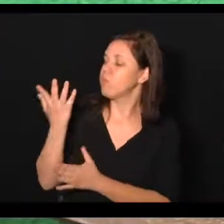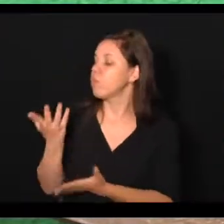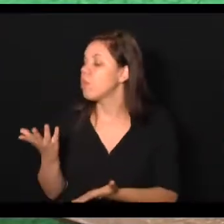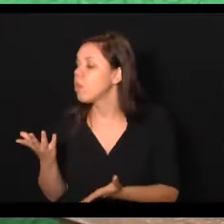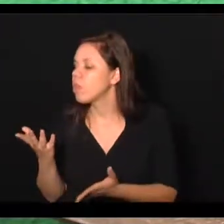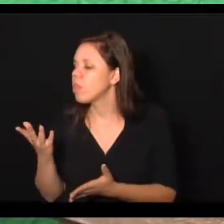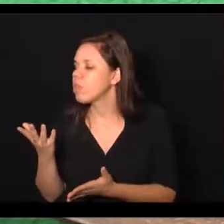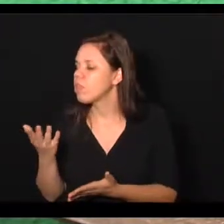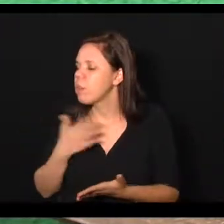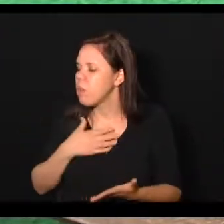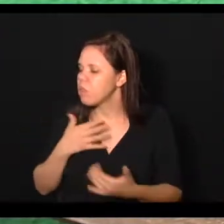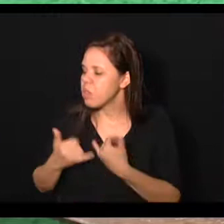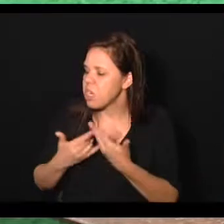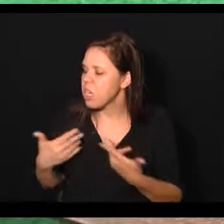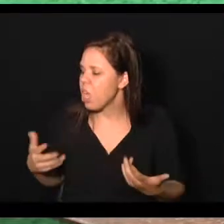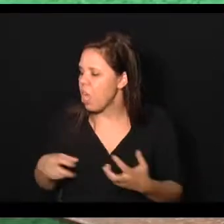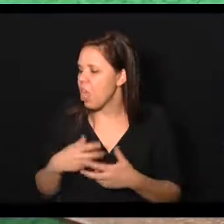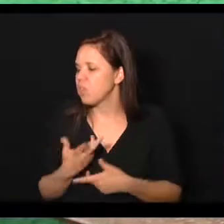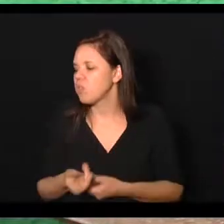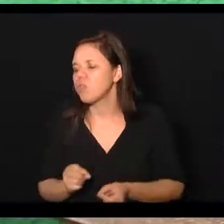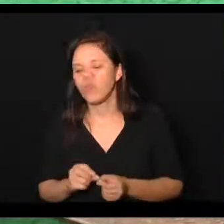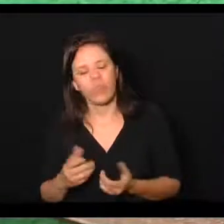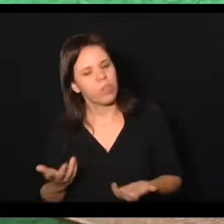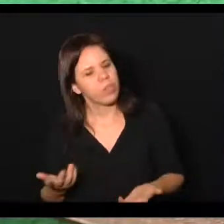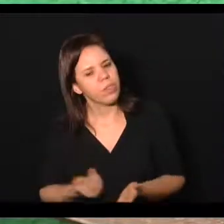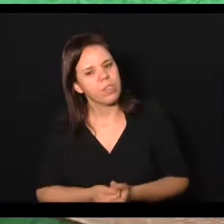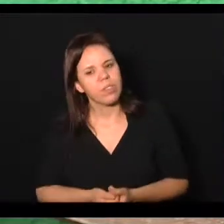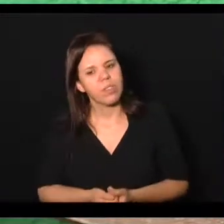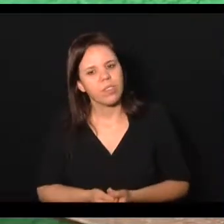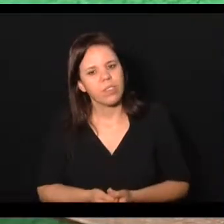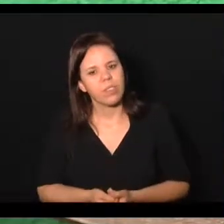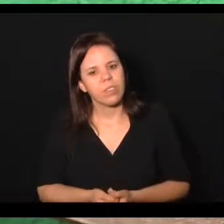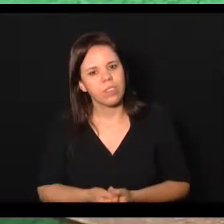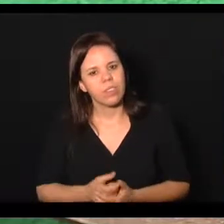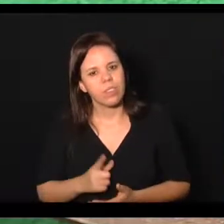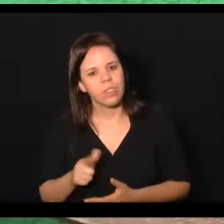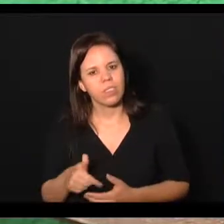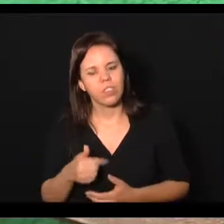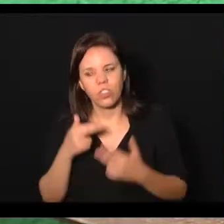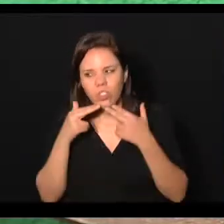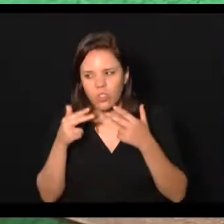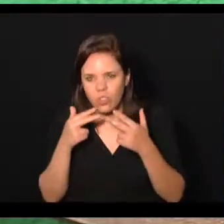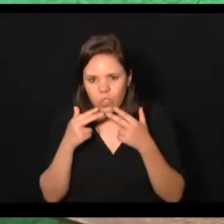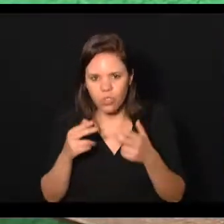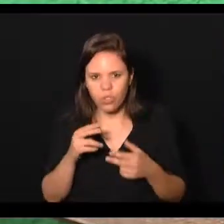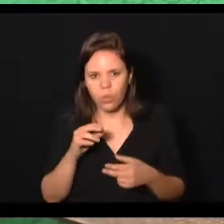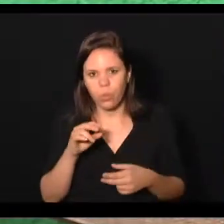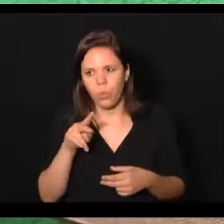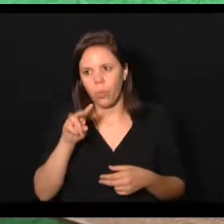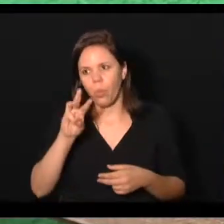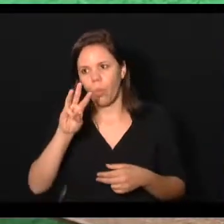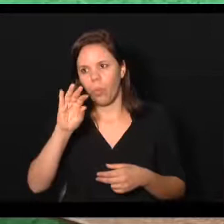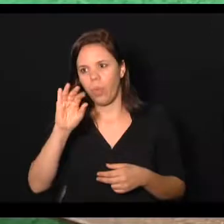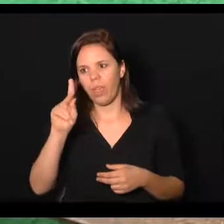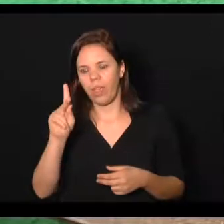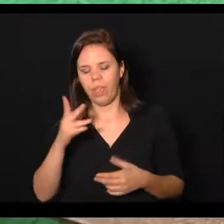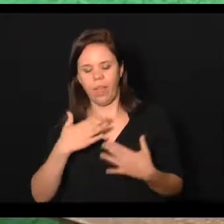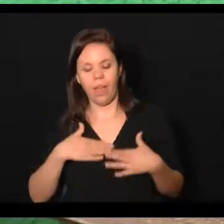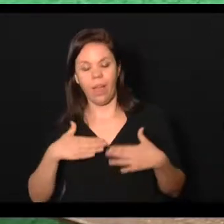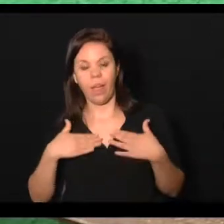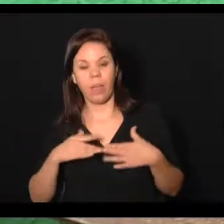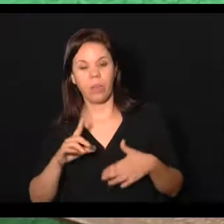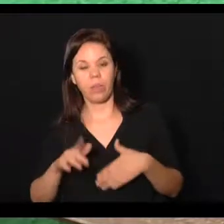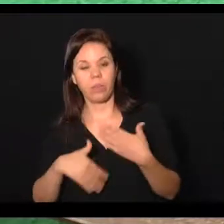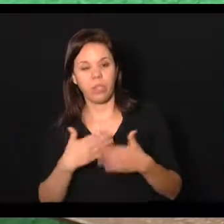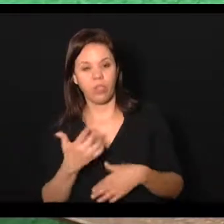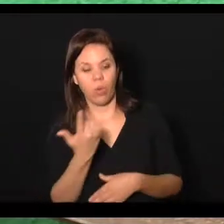nas minhas coisas, nos meus brinquedos. E daí começou a novidade ali, porque o Ike é muito calmo. E achei